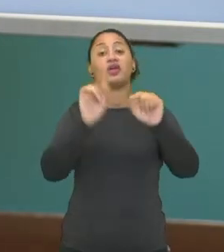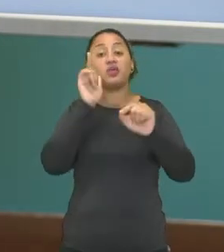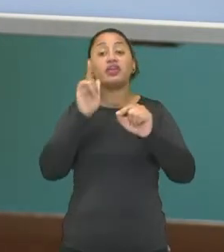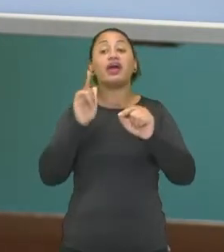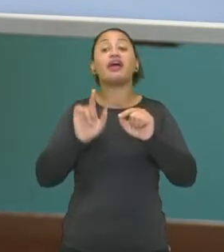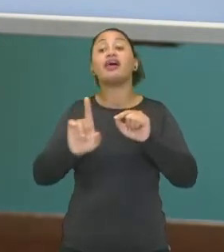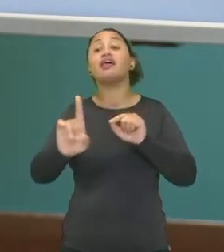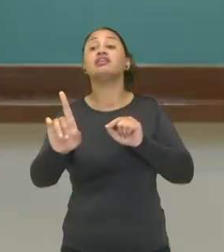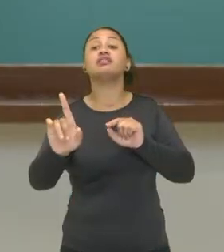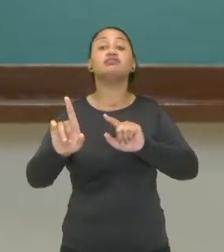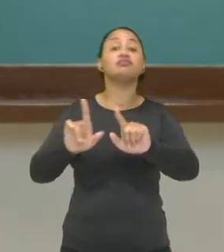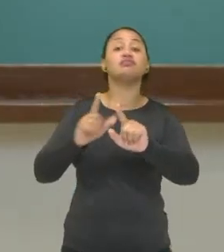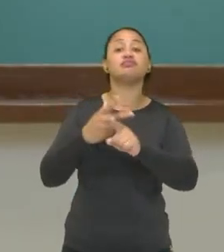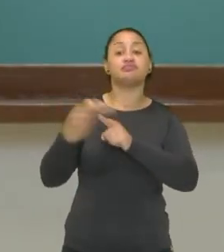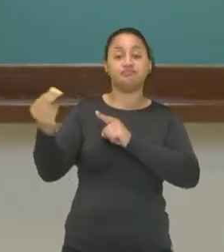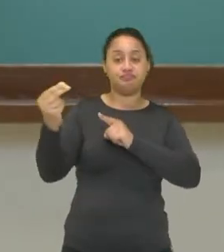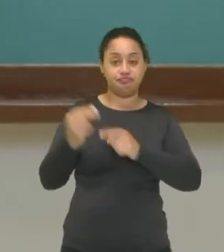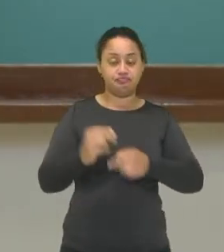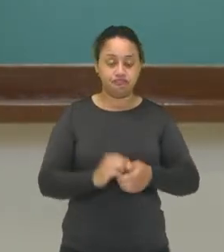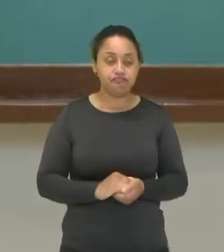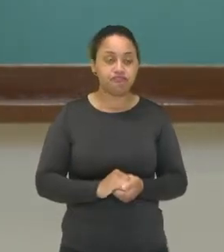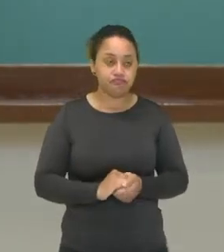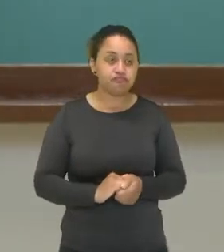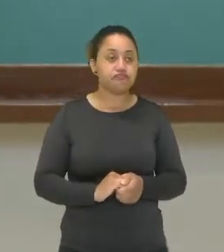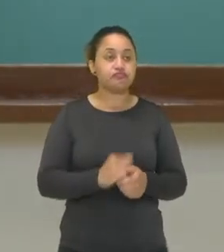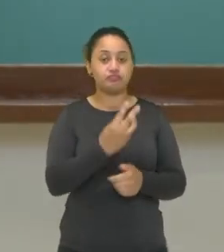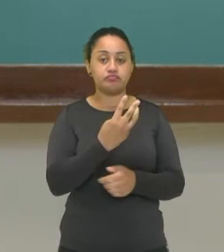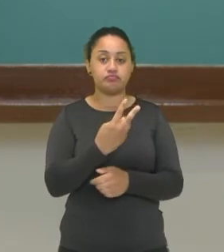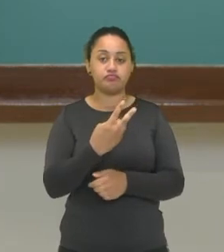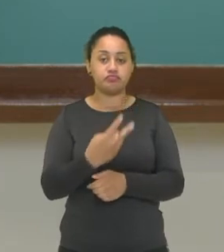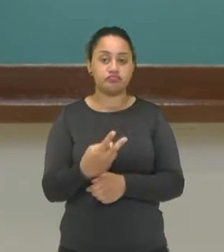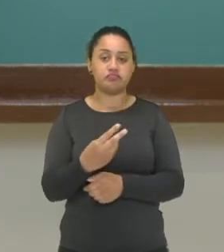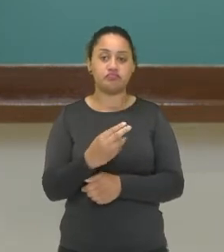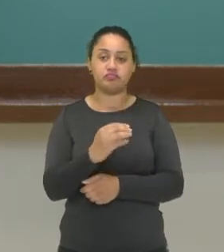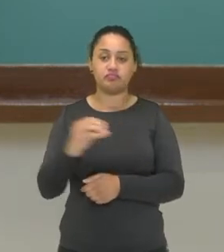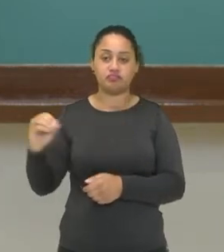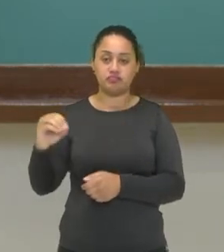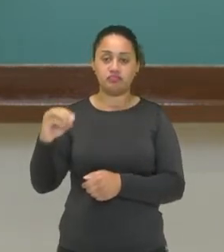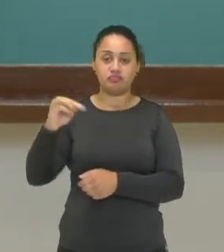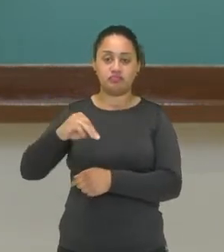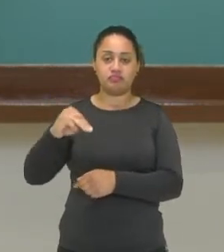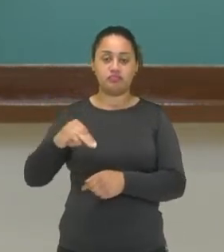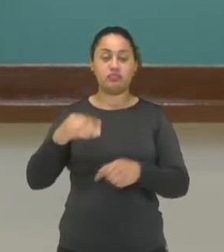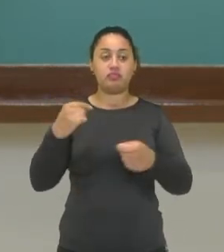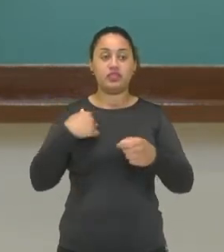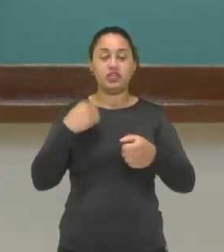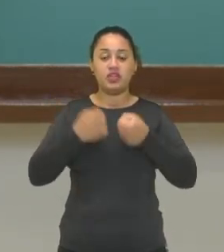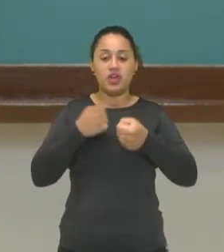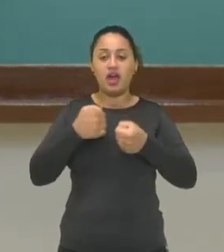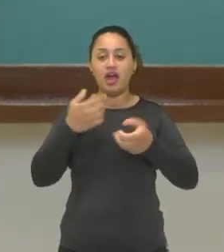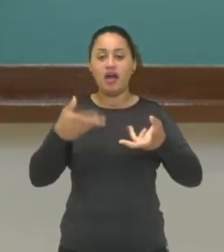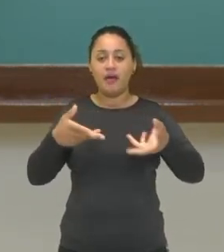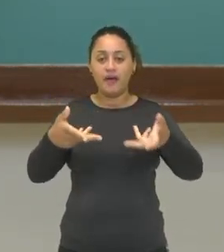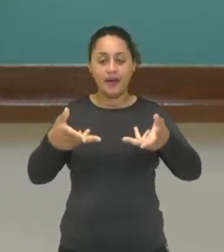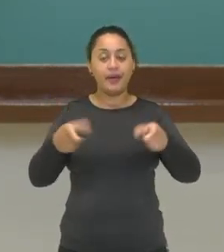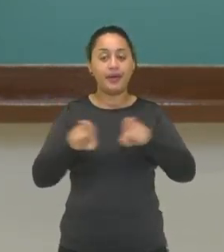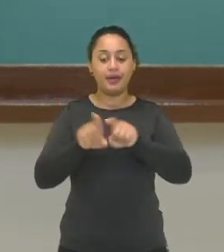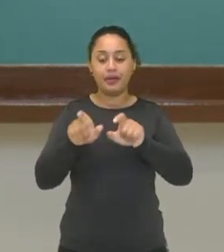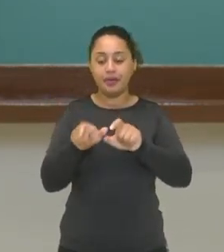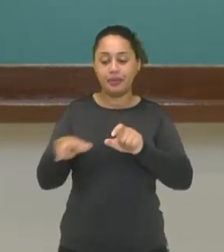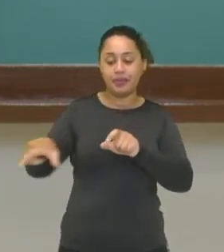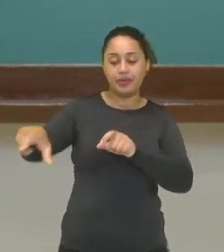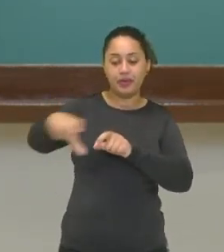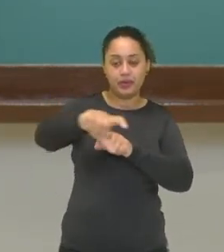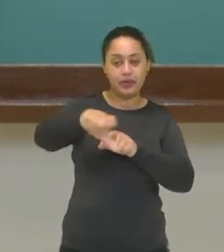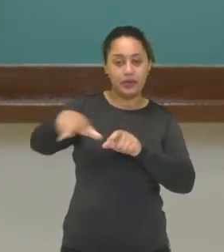o vencedor. Então, na prova de 200 metros, o atleta tem que saber correr rápido e correr em curva.